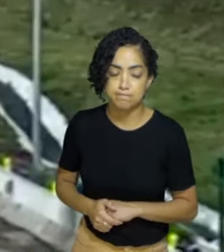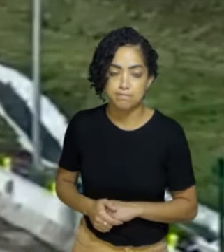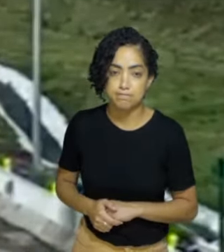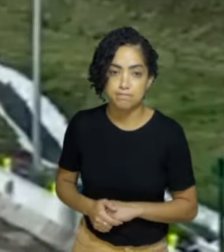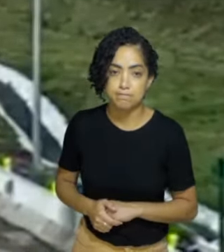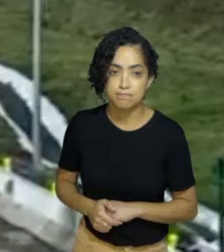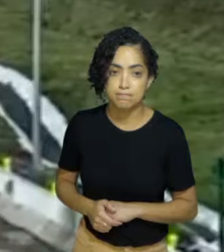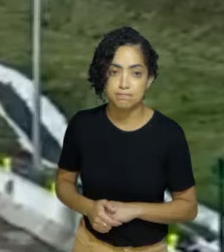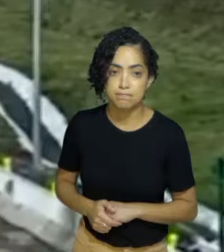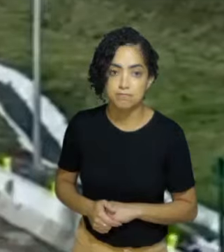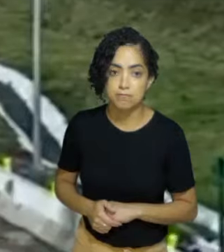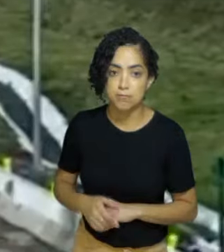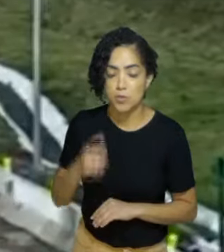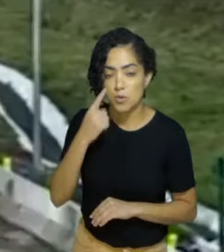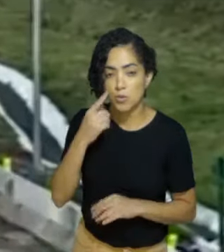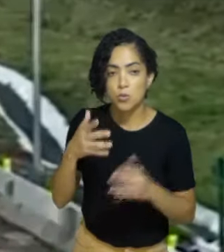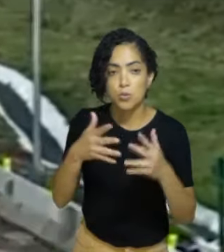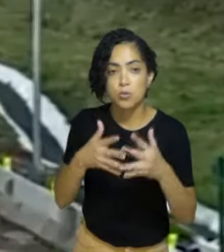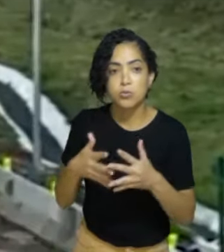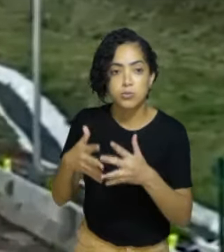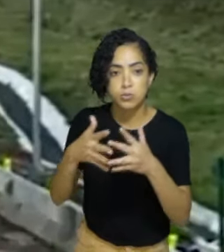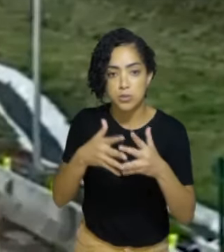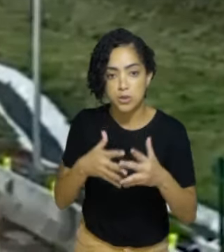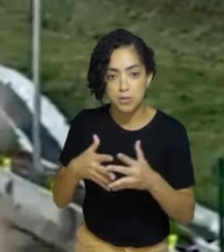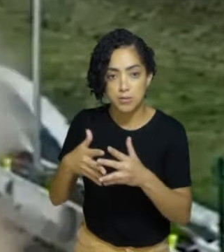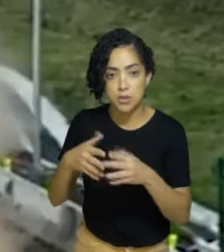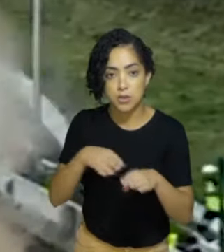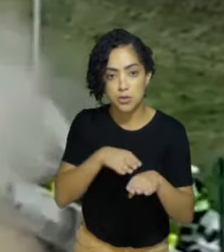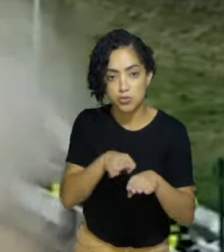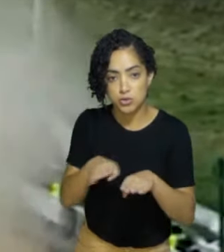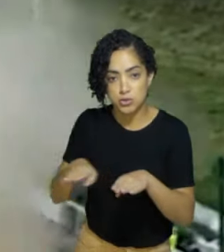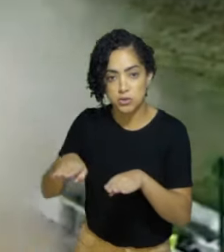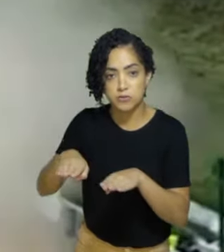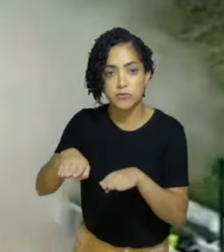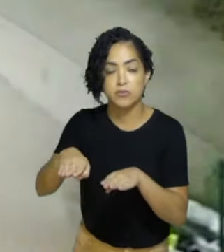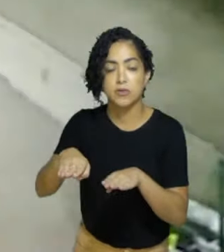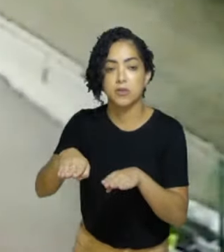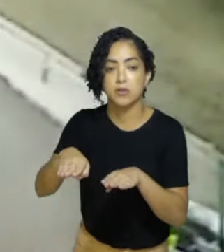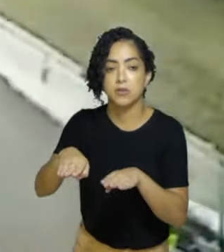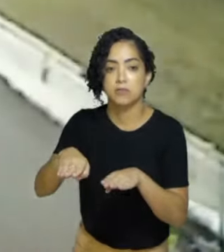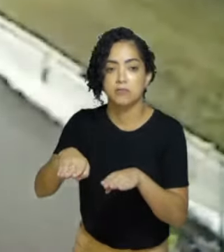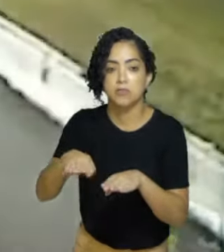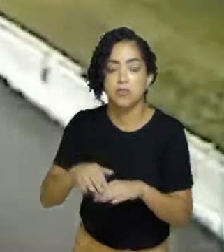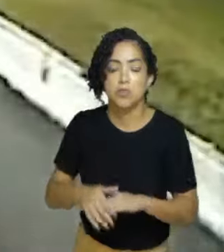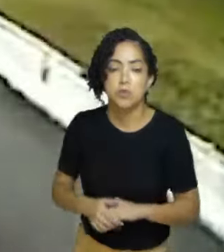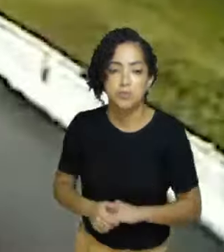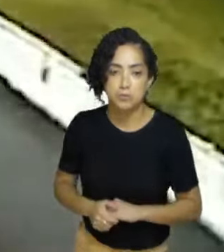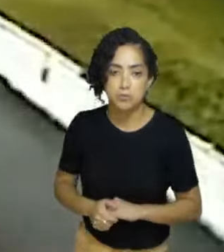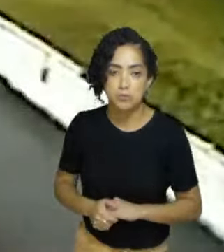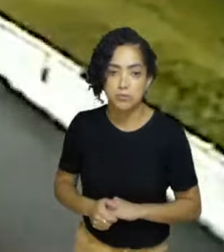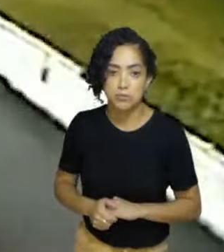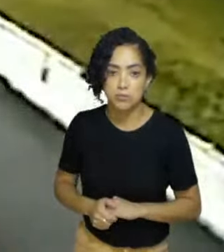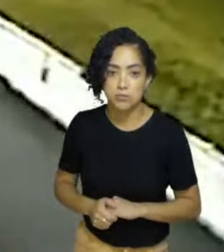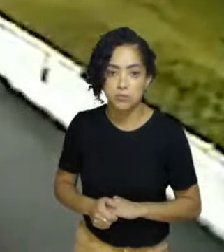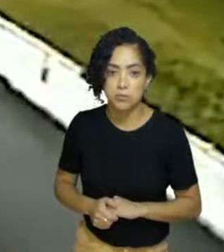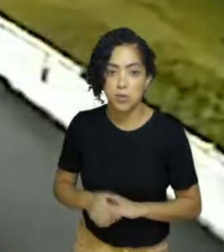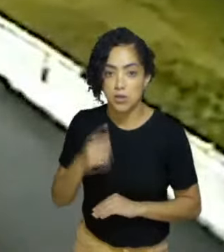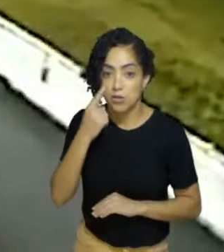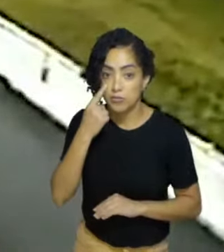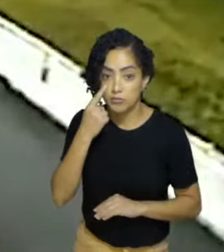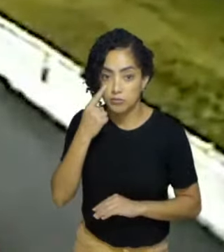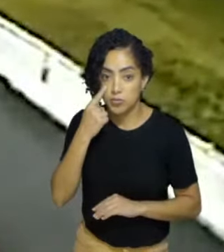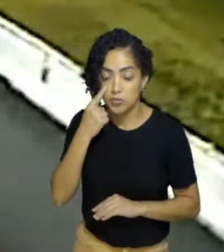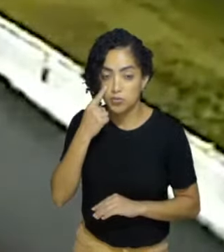faz nessa rampa de escape e ainda consegue se salvar. Veja bem, olha um